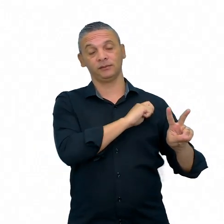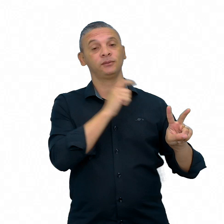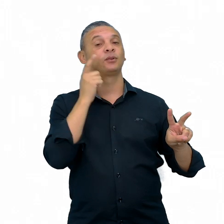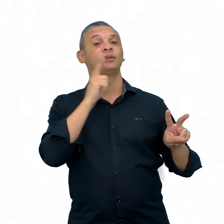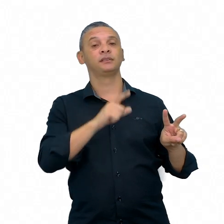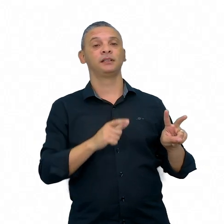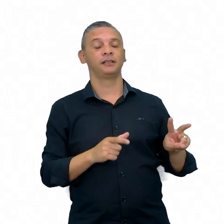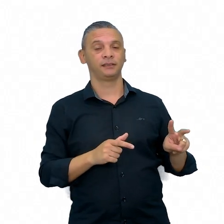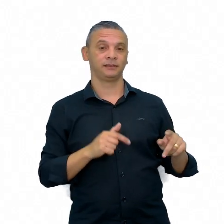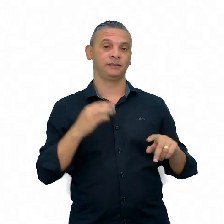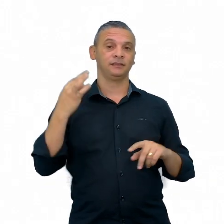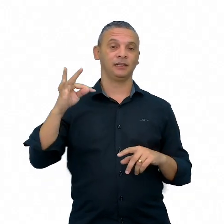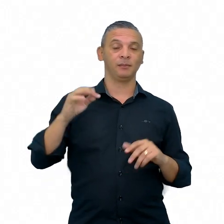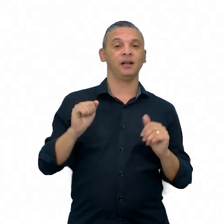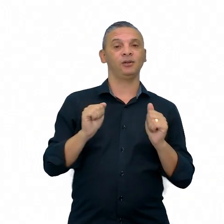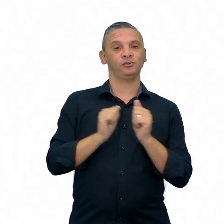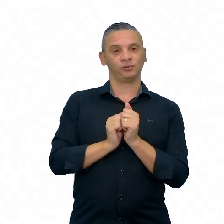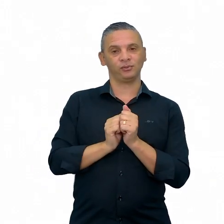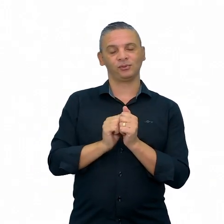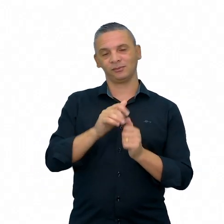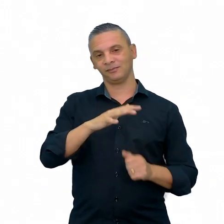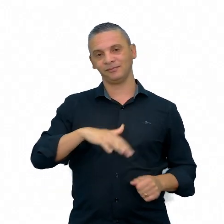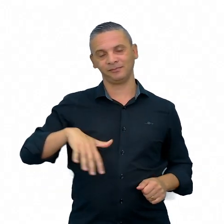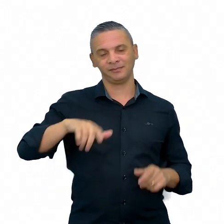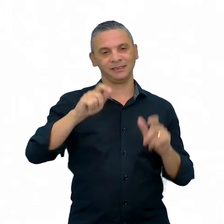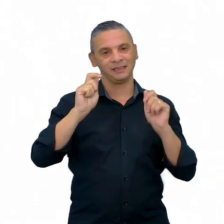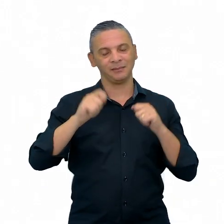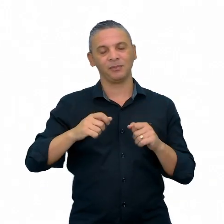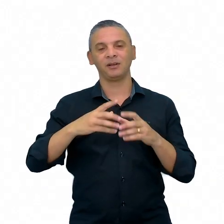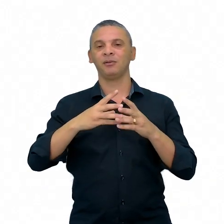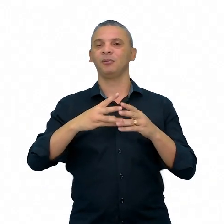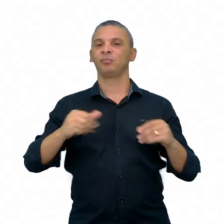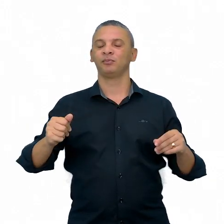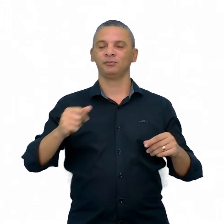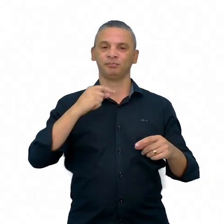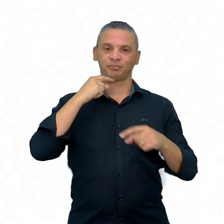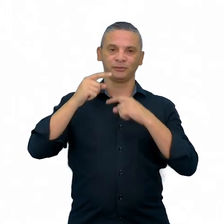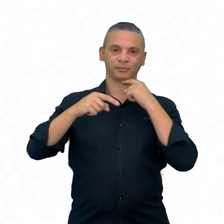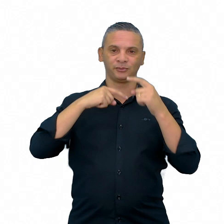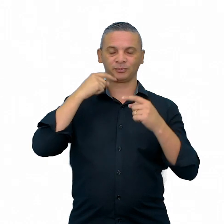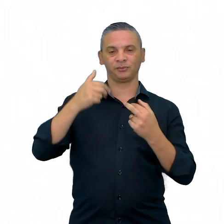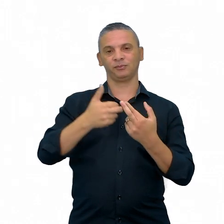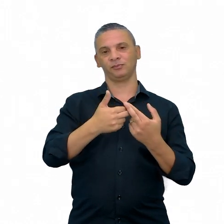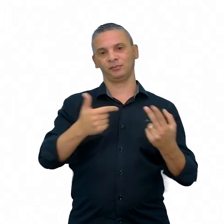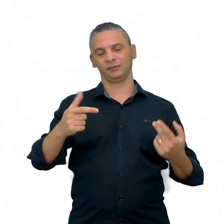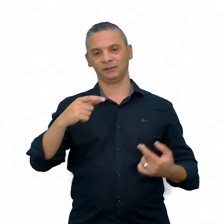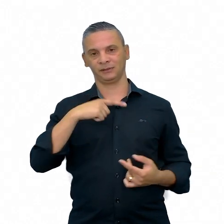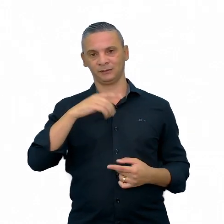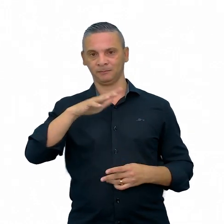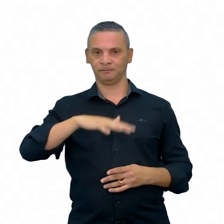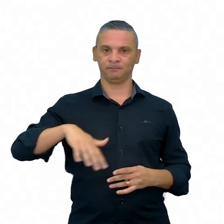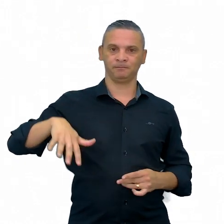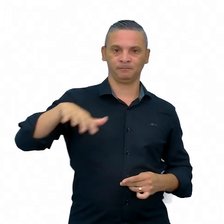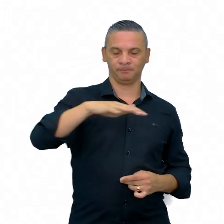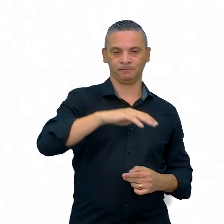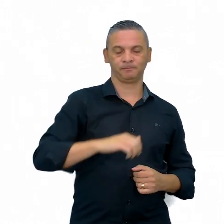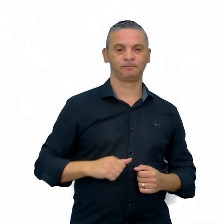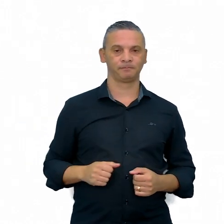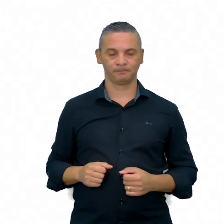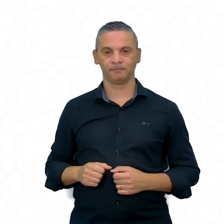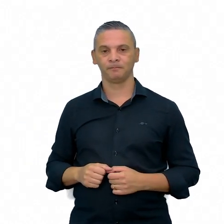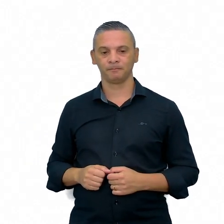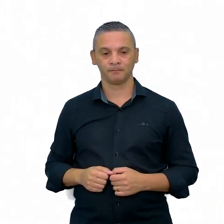trabalho seja em conjunto e para que junto possamos sanar algumas dúvidas que vão aparecer ali dentro do